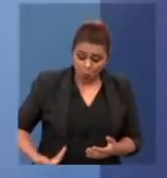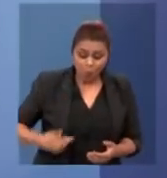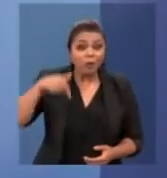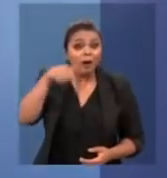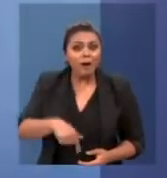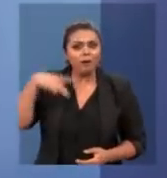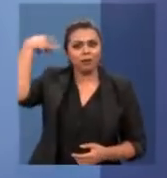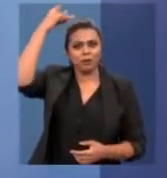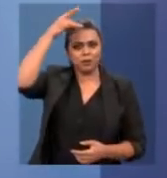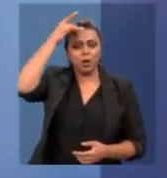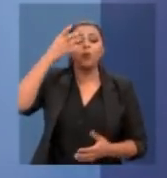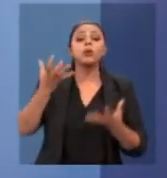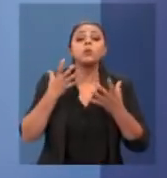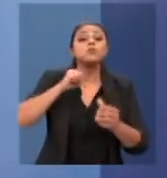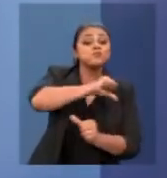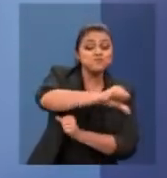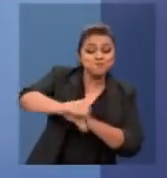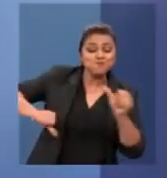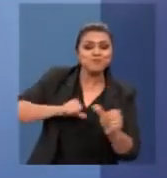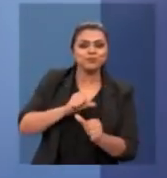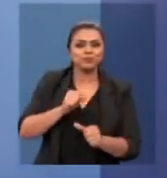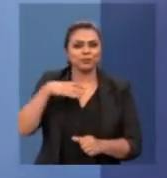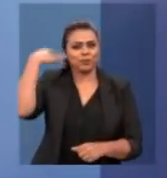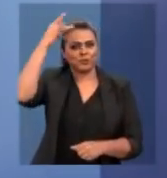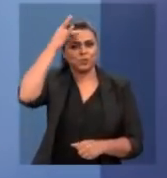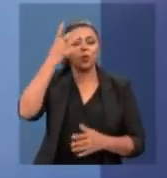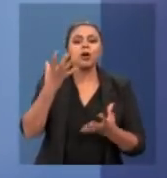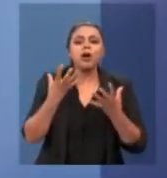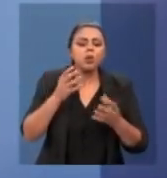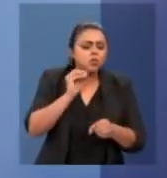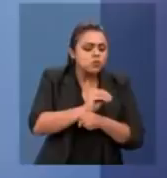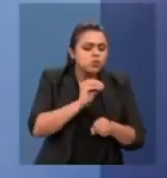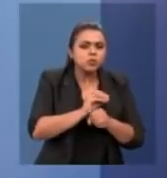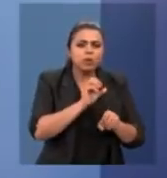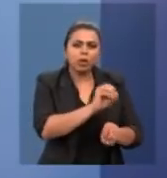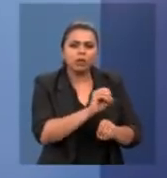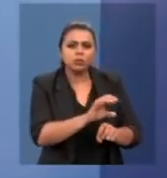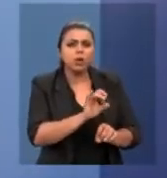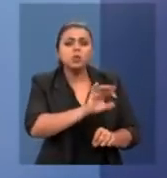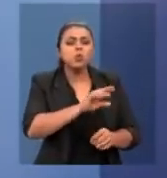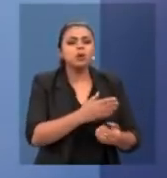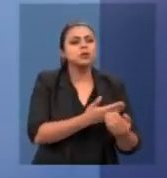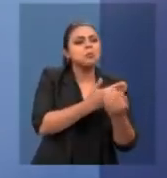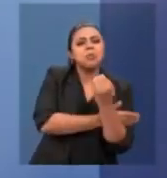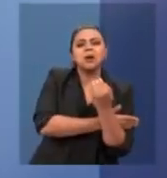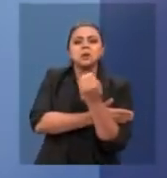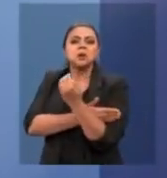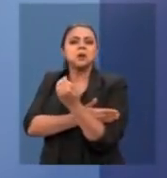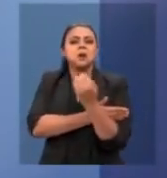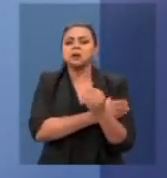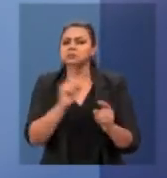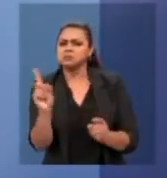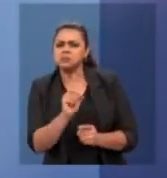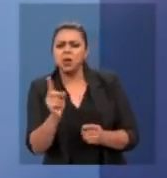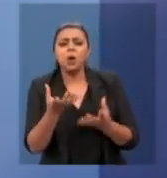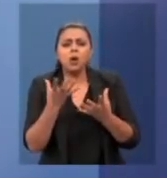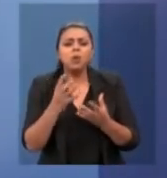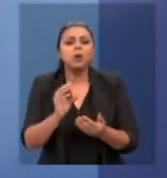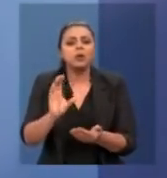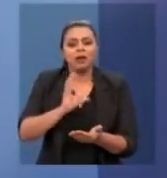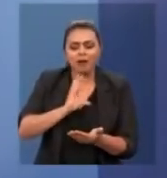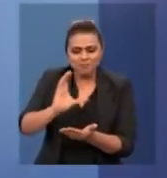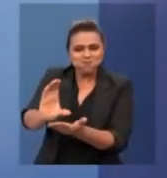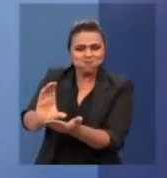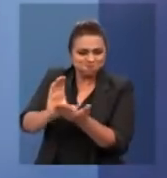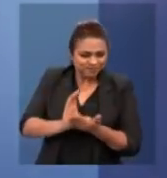santo para mudar o espírito santo para cuidar da educação só de aplicar em vez de carregar pasta de todos os governadores eu quero trazer o recurso